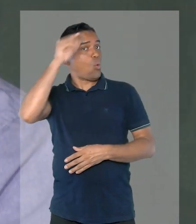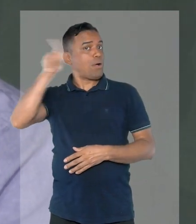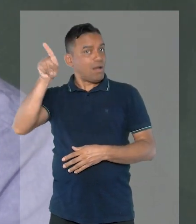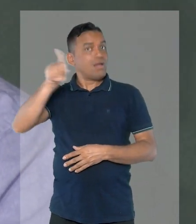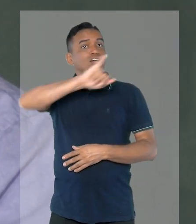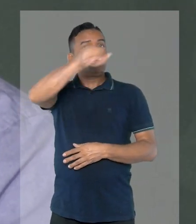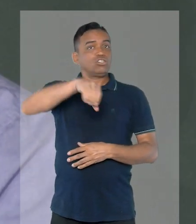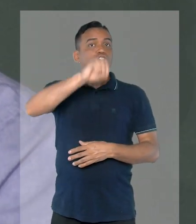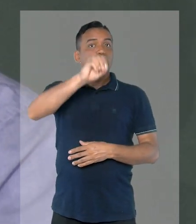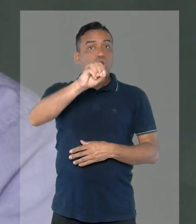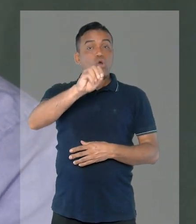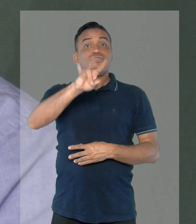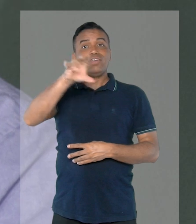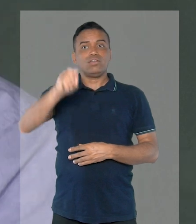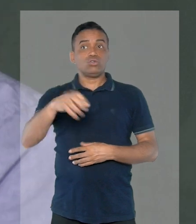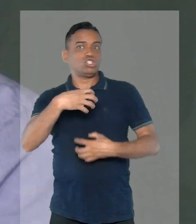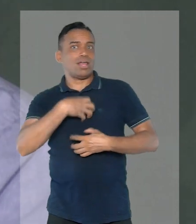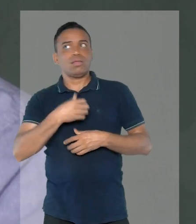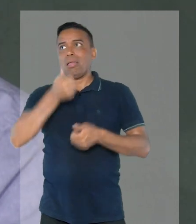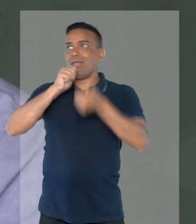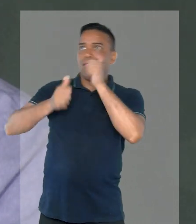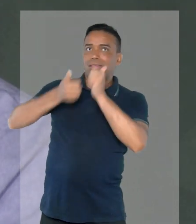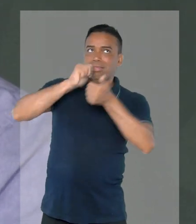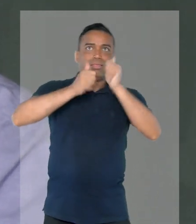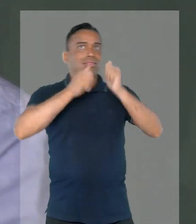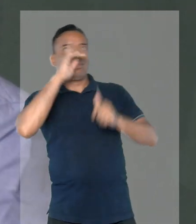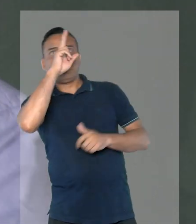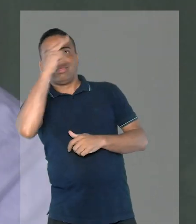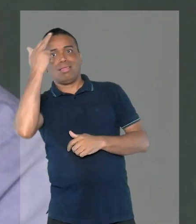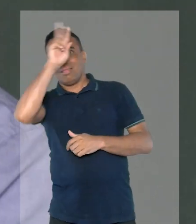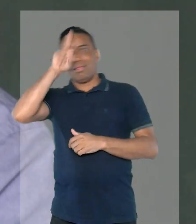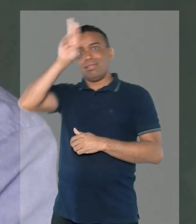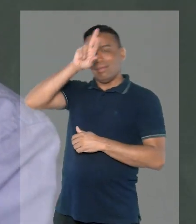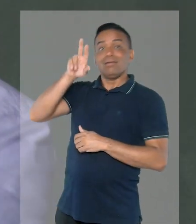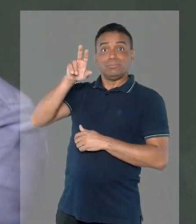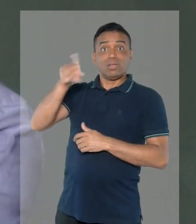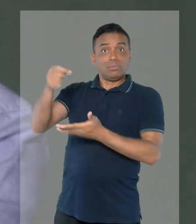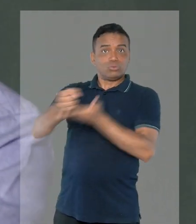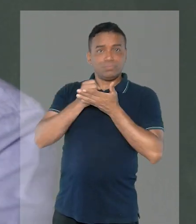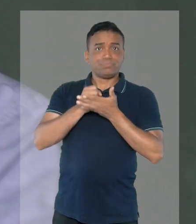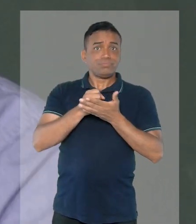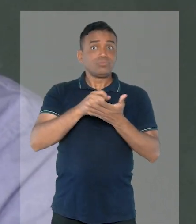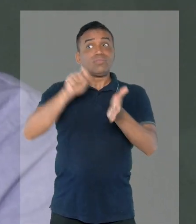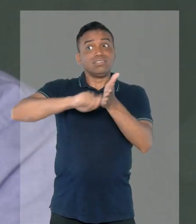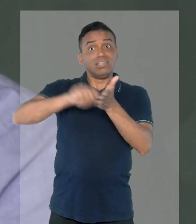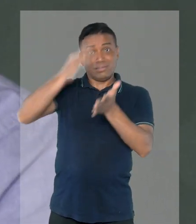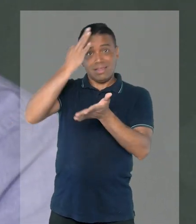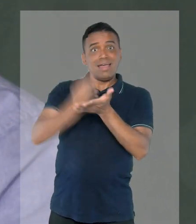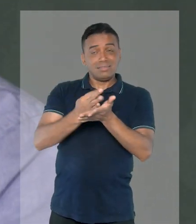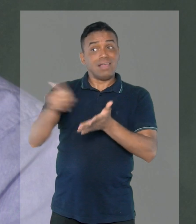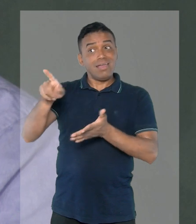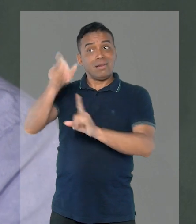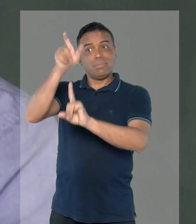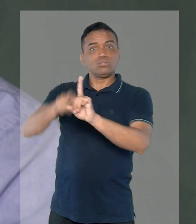o jeito bêbado de ser do Jovino deu certo, funcionou para o título. Durante a escrita da tese, eu escrevi um texto sobre o Jovino, sobre